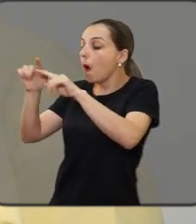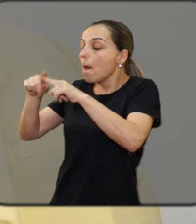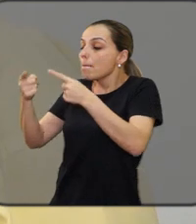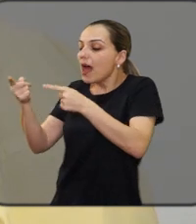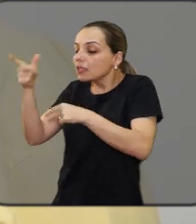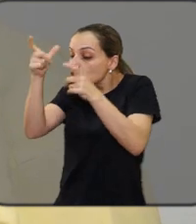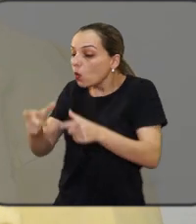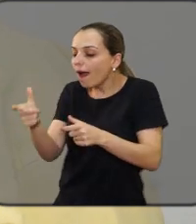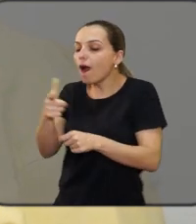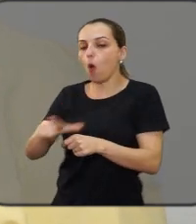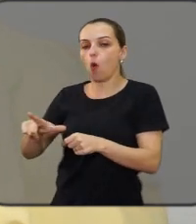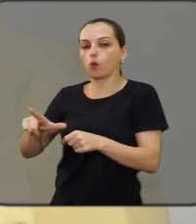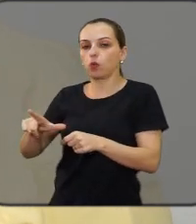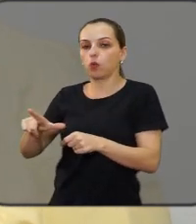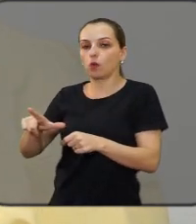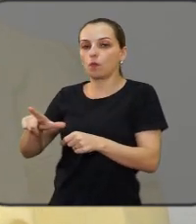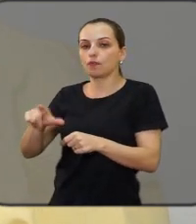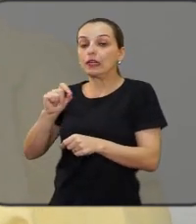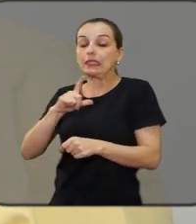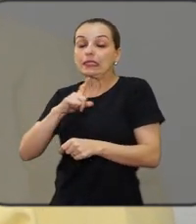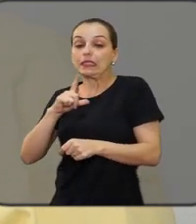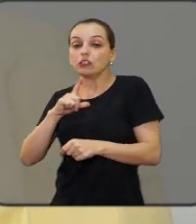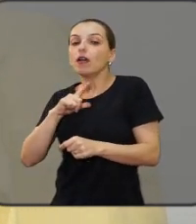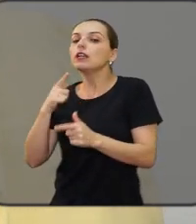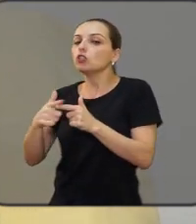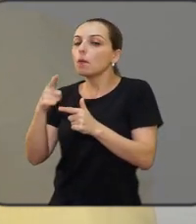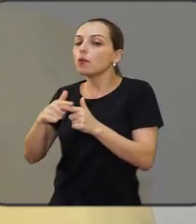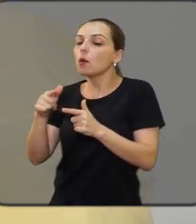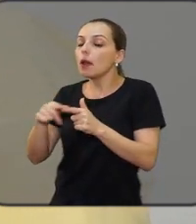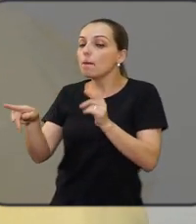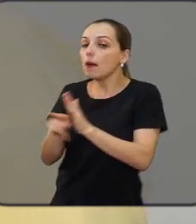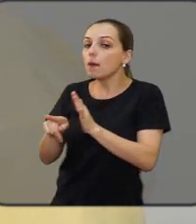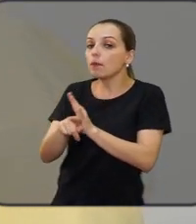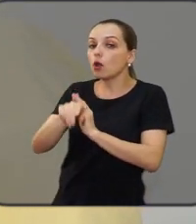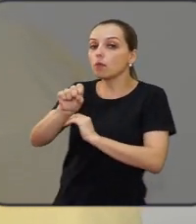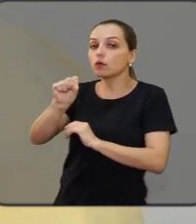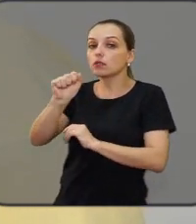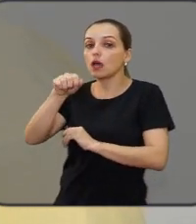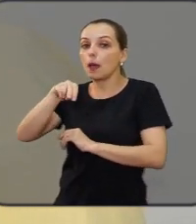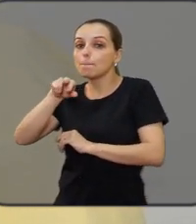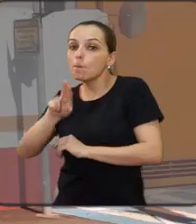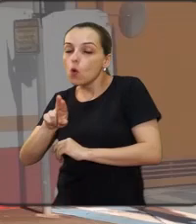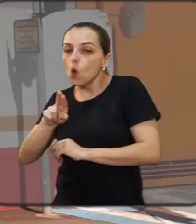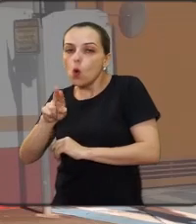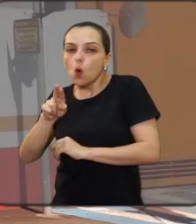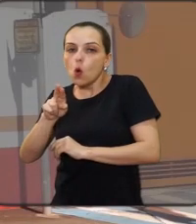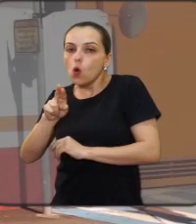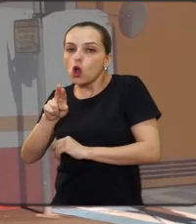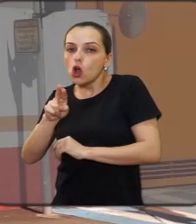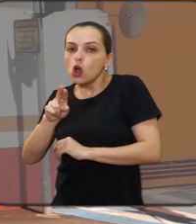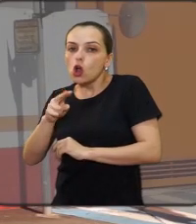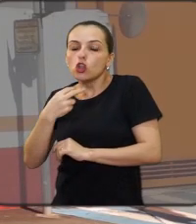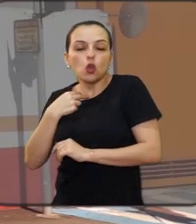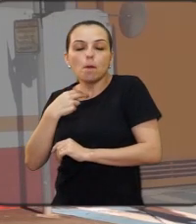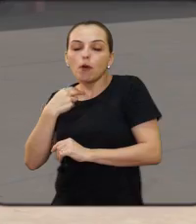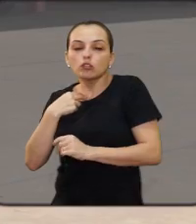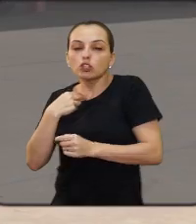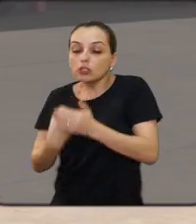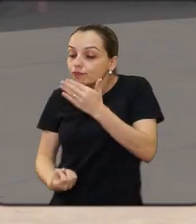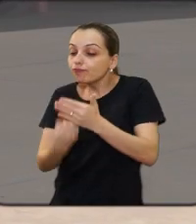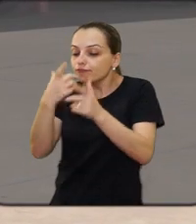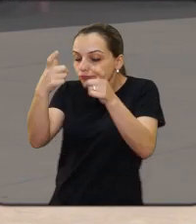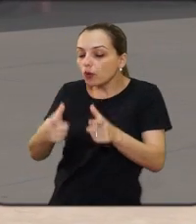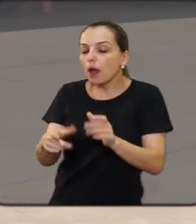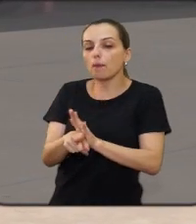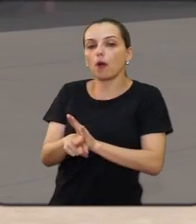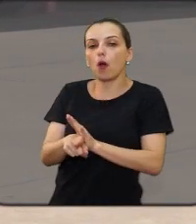suportando mais e está transbordando, mas é lá embaixo. Se fosse assim, se houvesse algum problema, o SAMU não poderia funcionar lá.